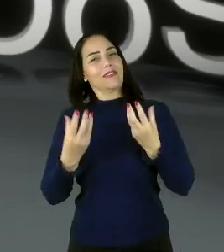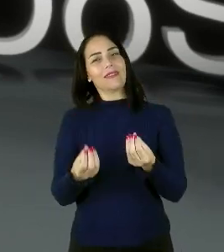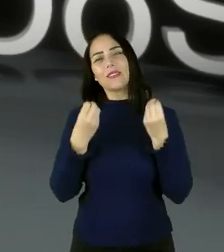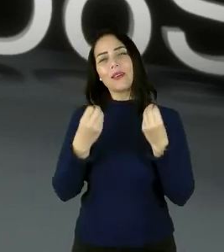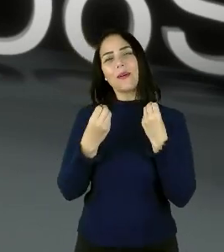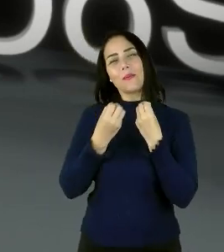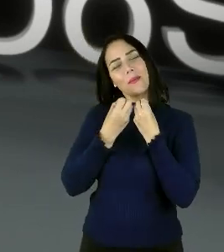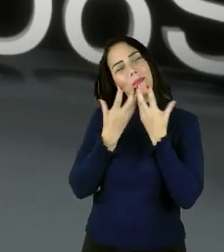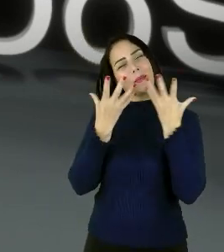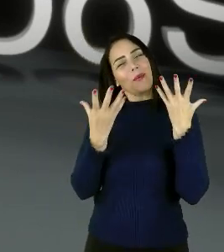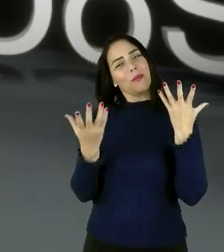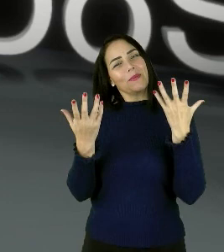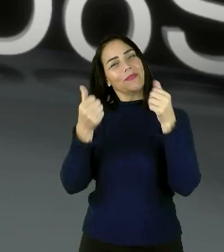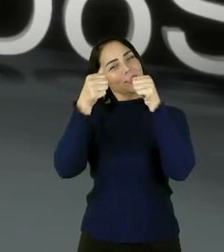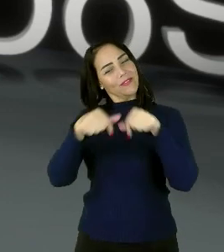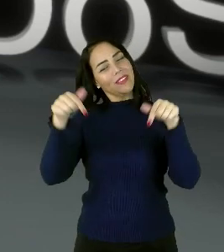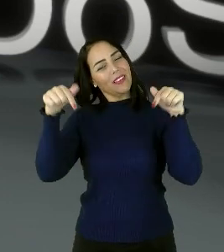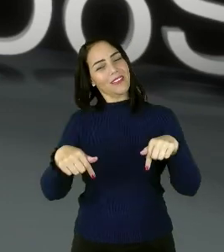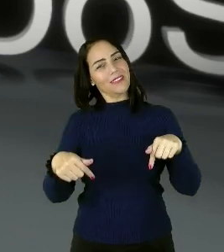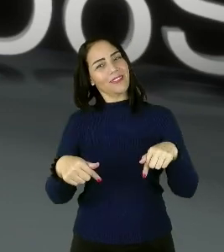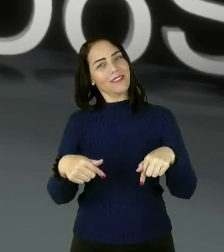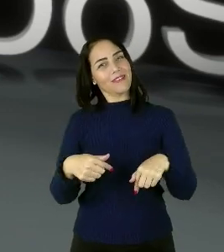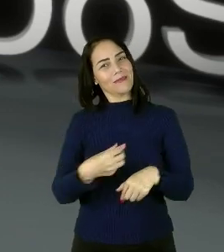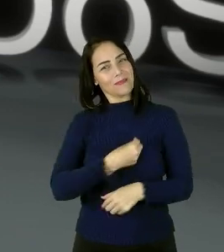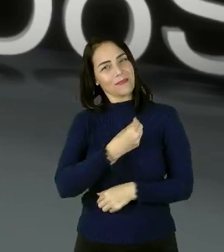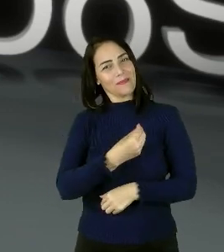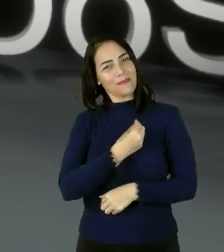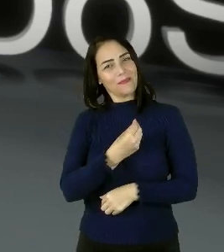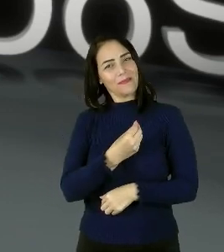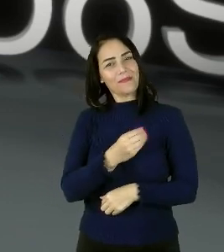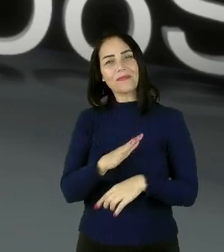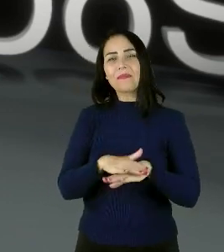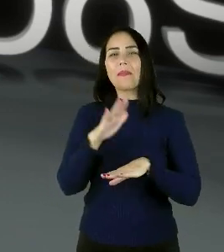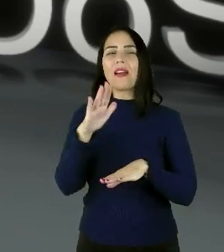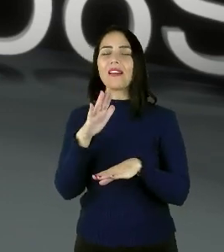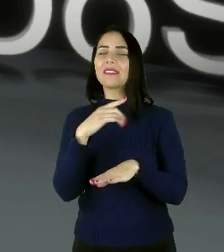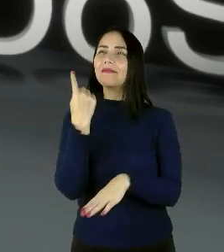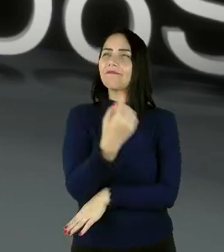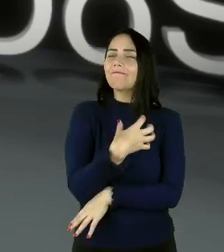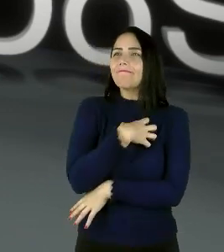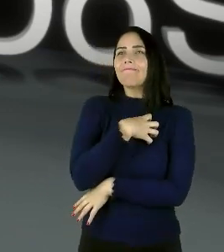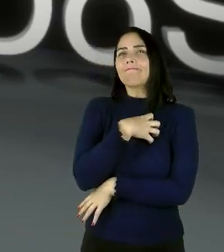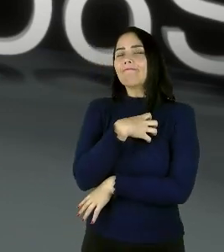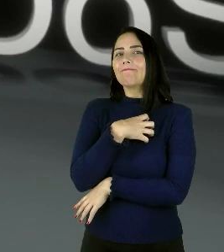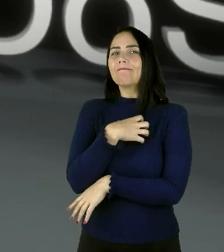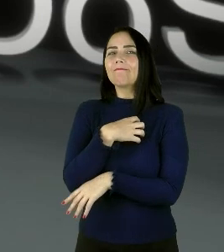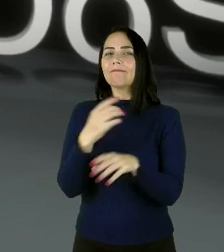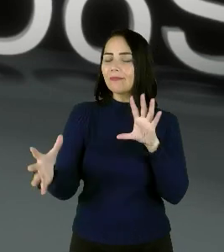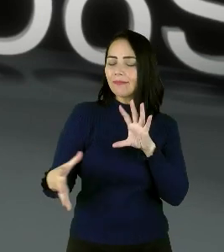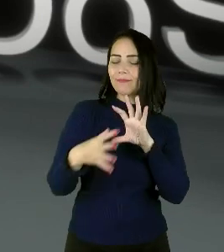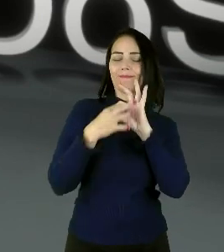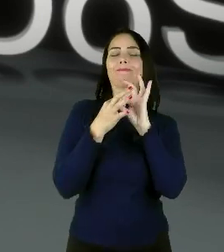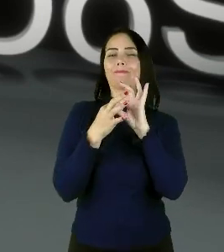Como é bom estar aqui eu e mais sentirmos que